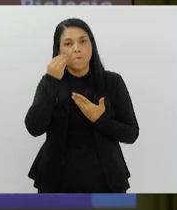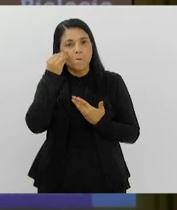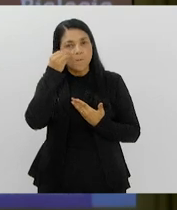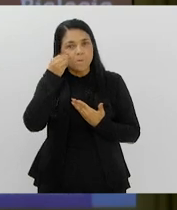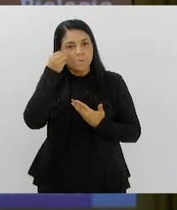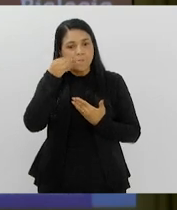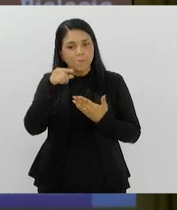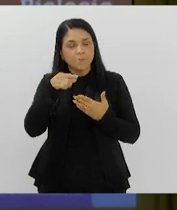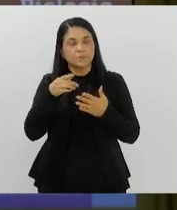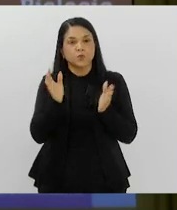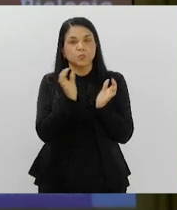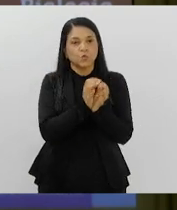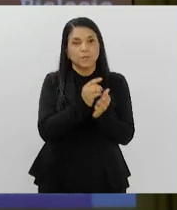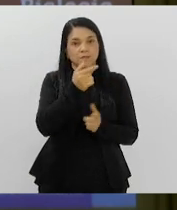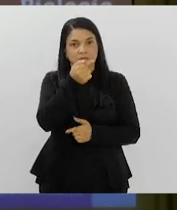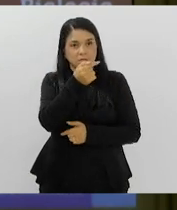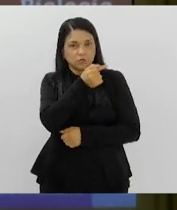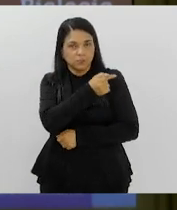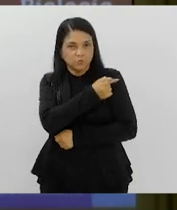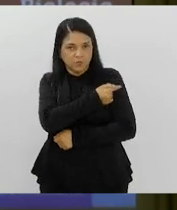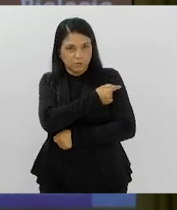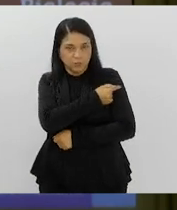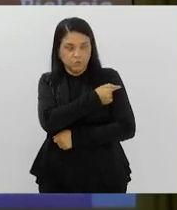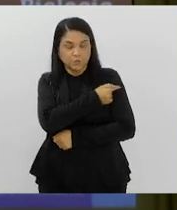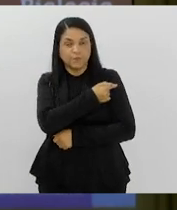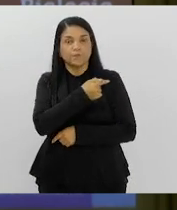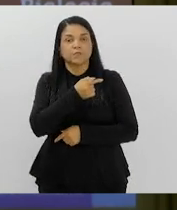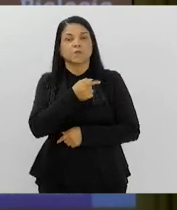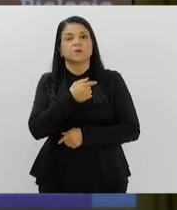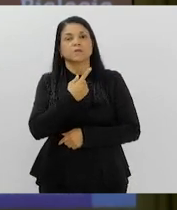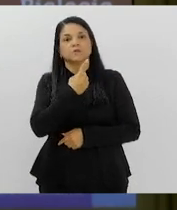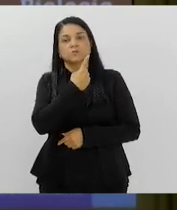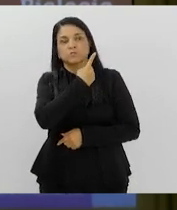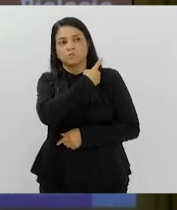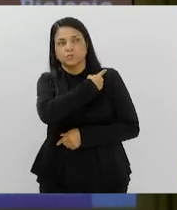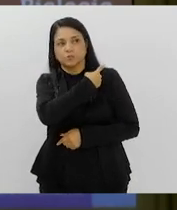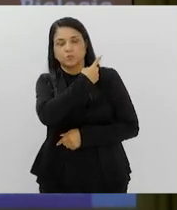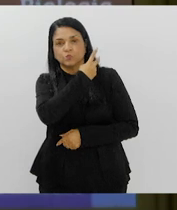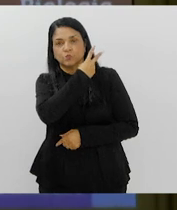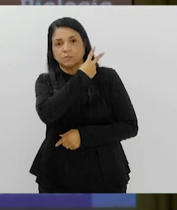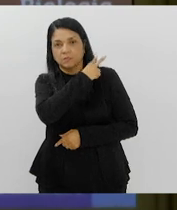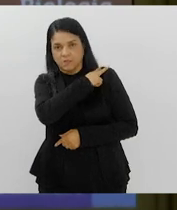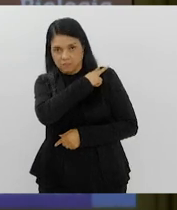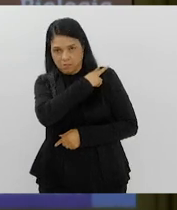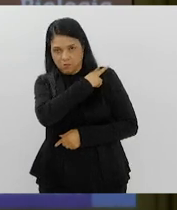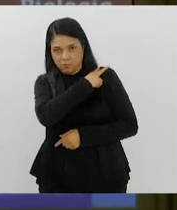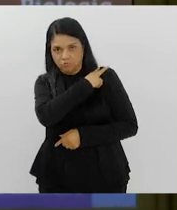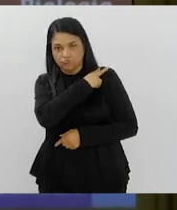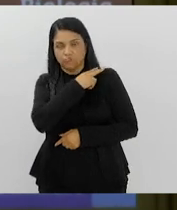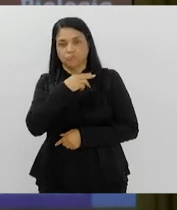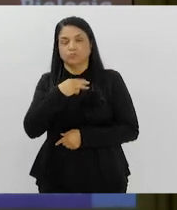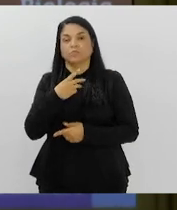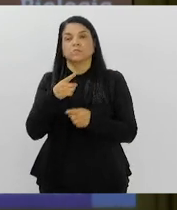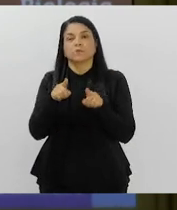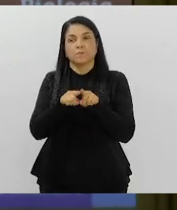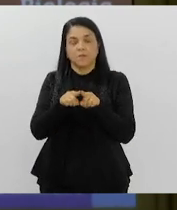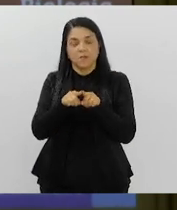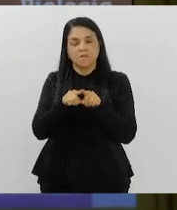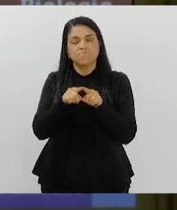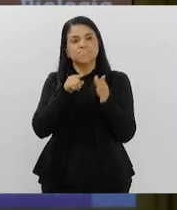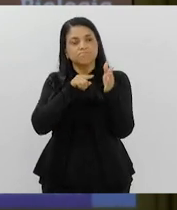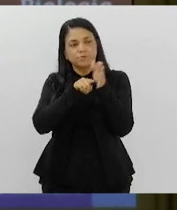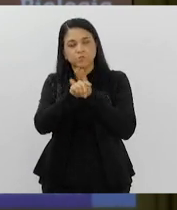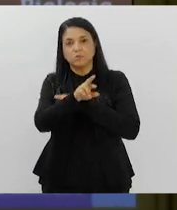do sétimo ano do ensino fundamental, do segundo ano e do terceiro ano do ensino médio, onde nós traçamos